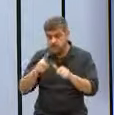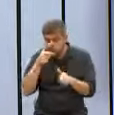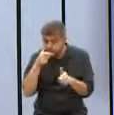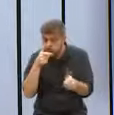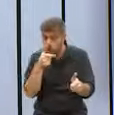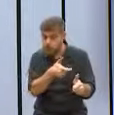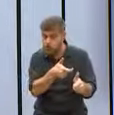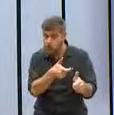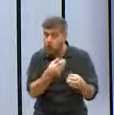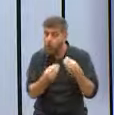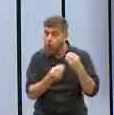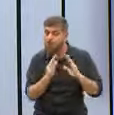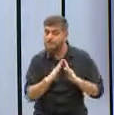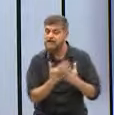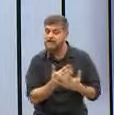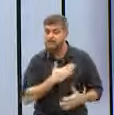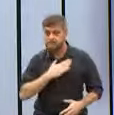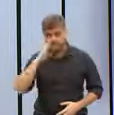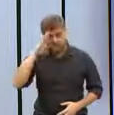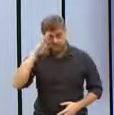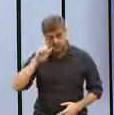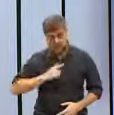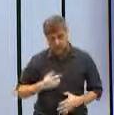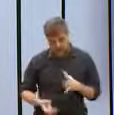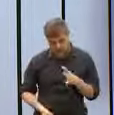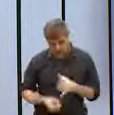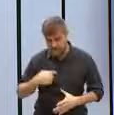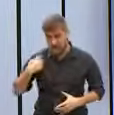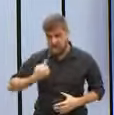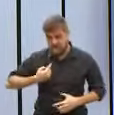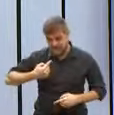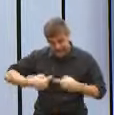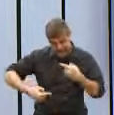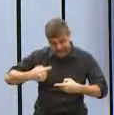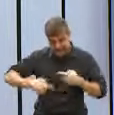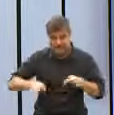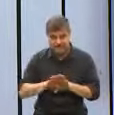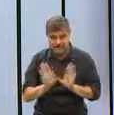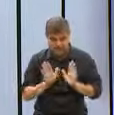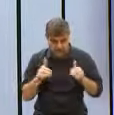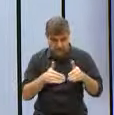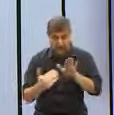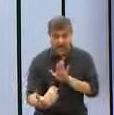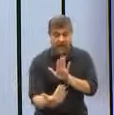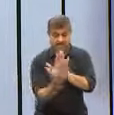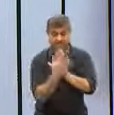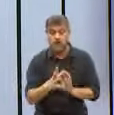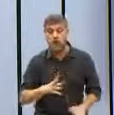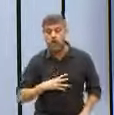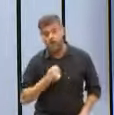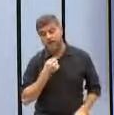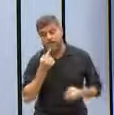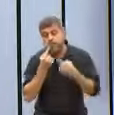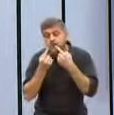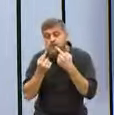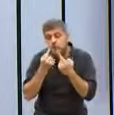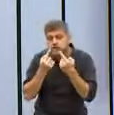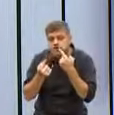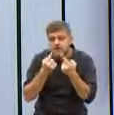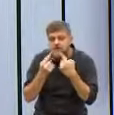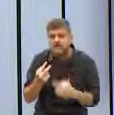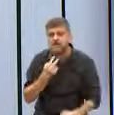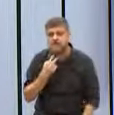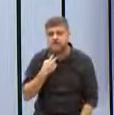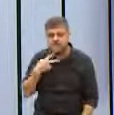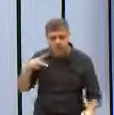observando, muita gente olhando, é uma realidade, a gente precisa tratar com ela, mas como eu disse, enfrentando com coragem e com diálogo. Mas não adianta